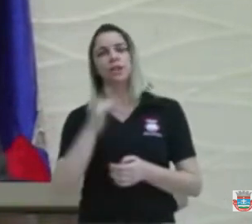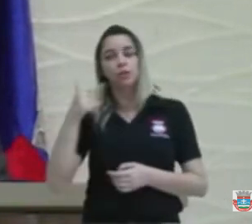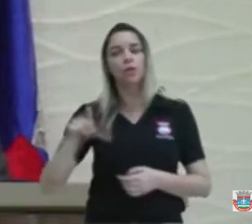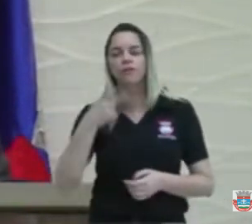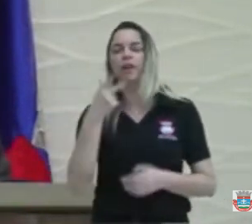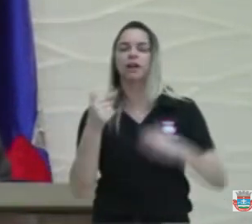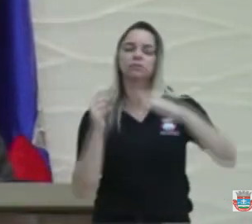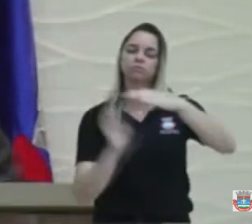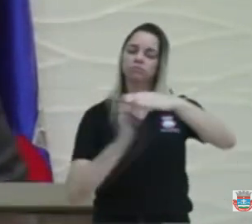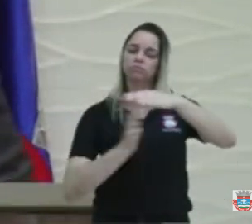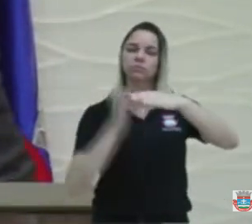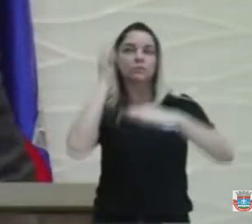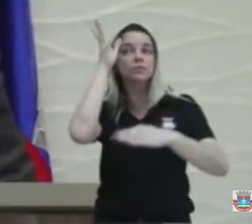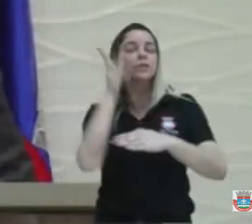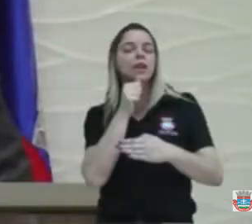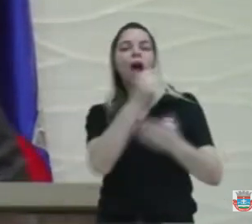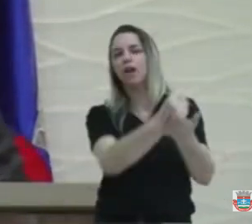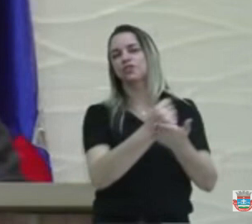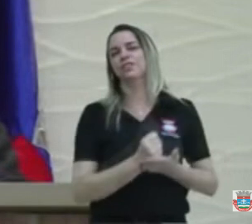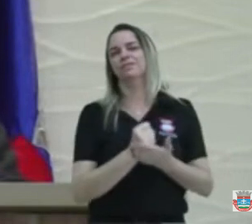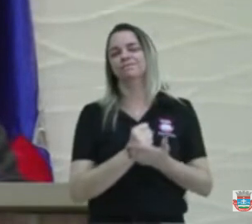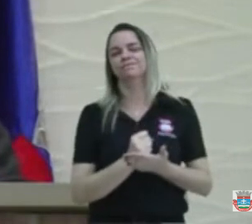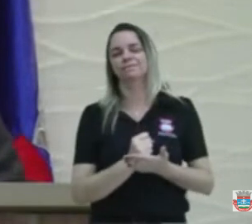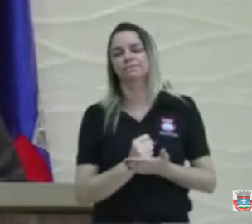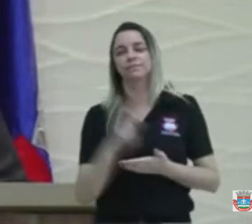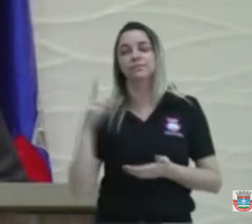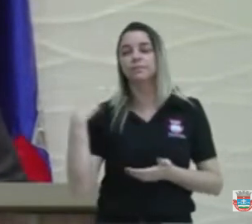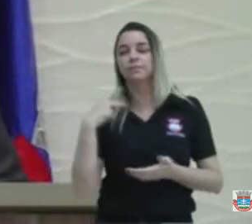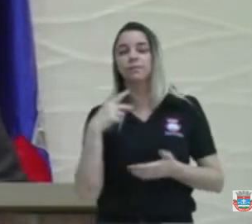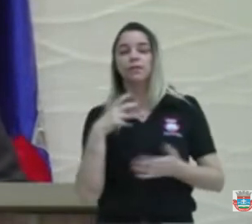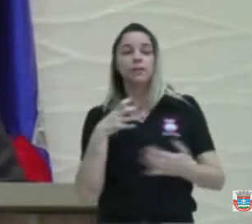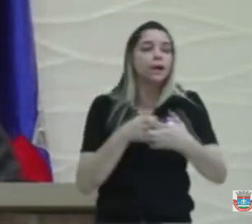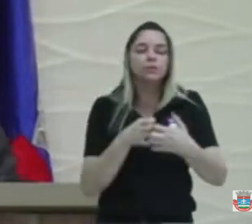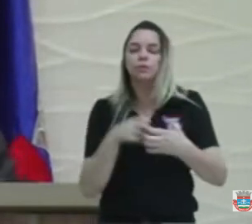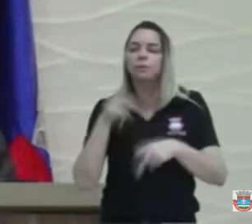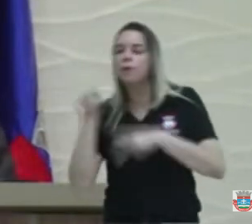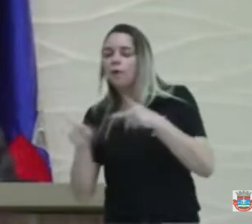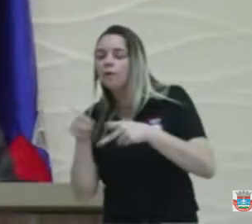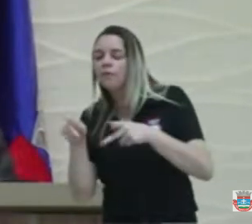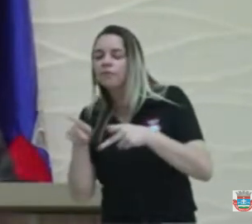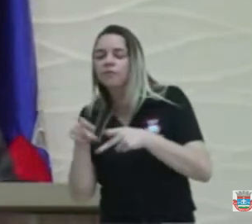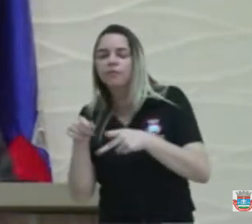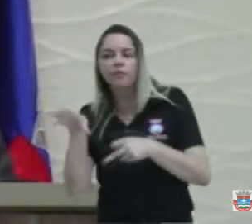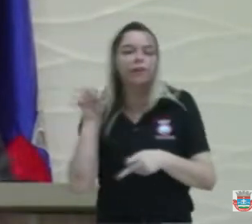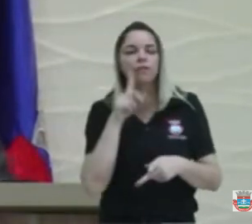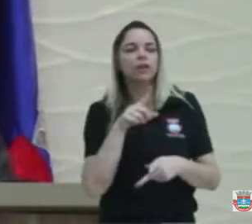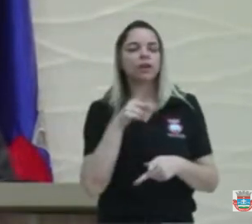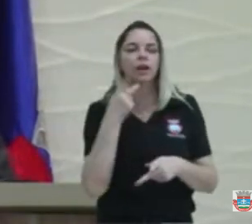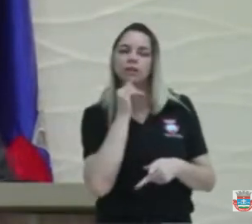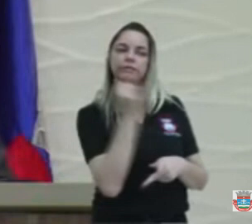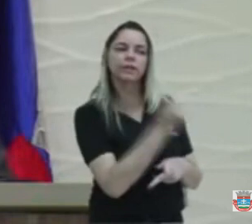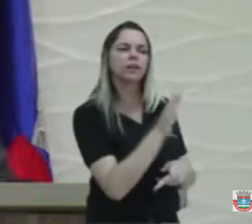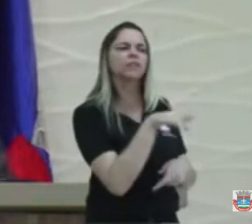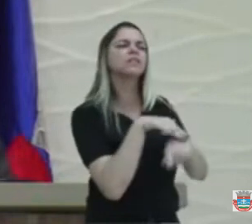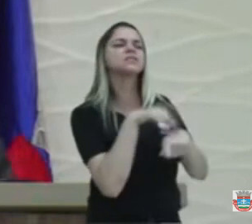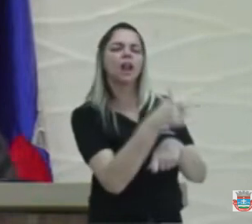Almeida nos dá suporte. A gente, que é um vereador que está mais próximo do povo, a gente anda, escuta as demandas e passa para o seu Zé sem ele